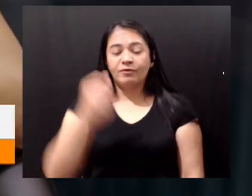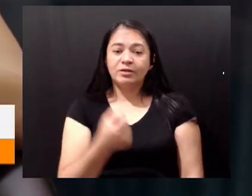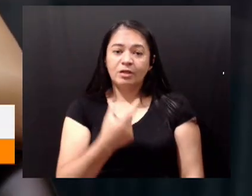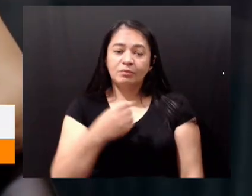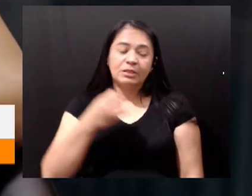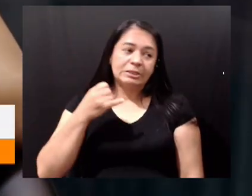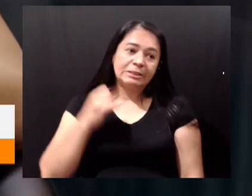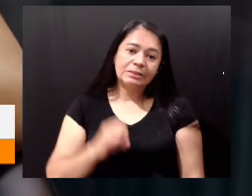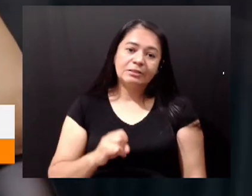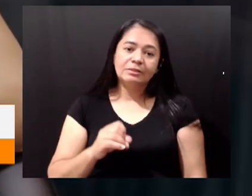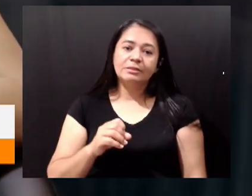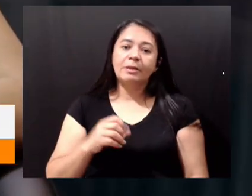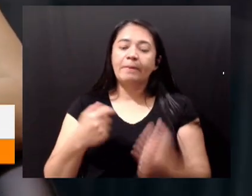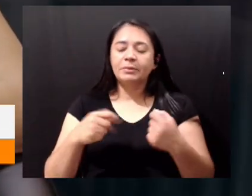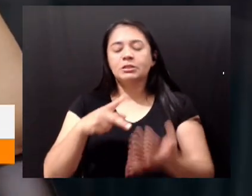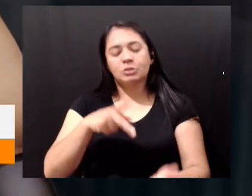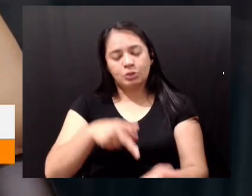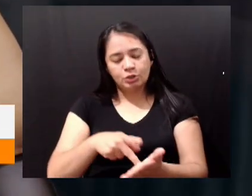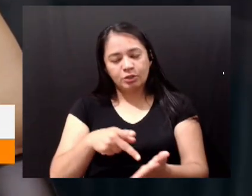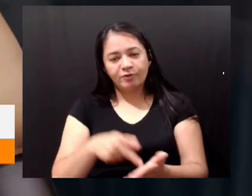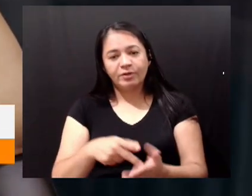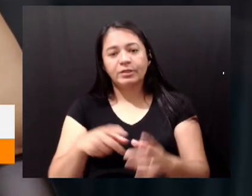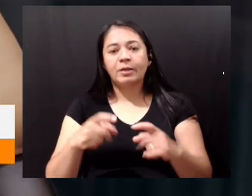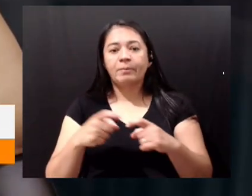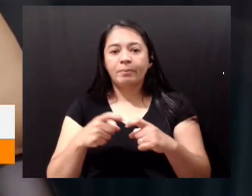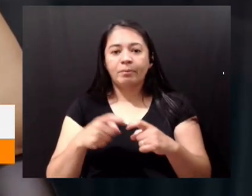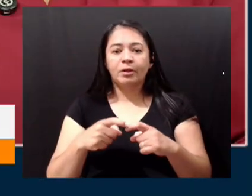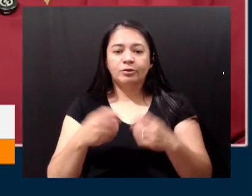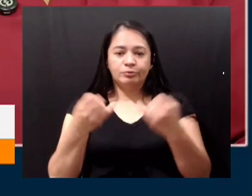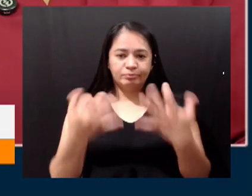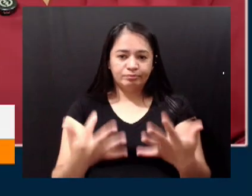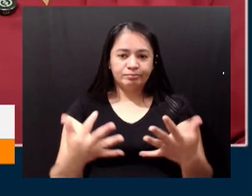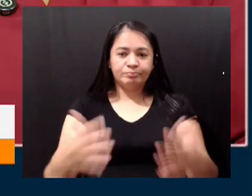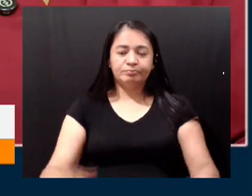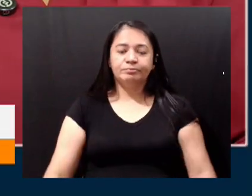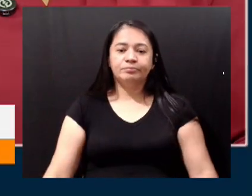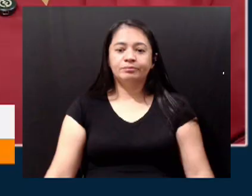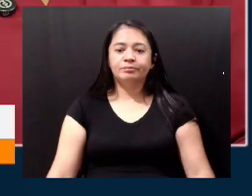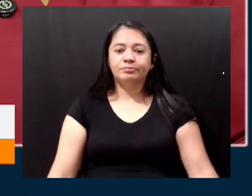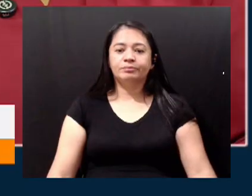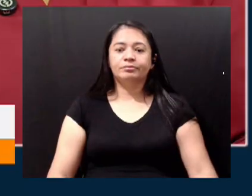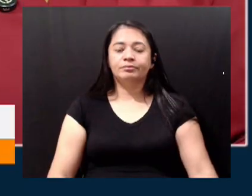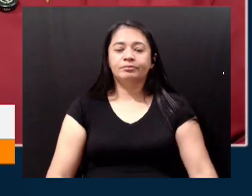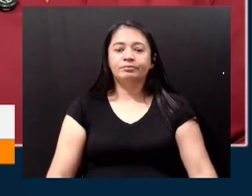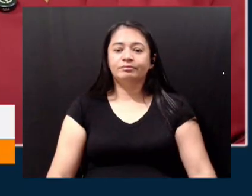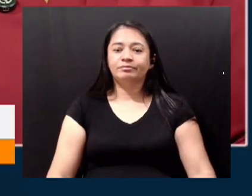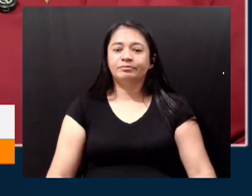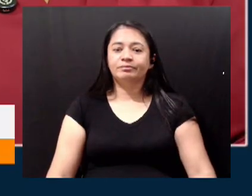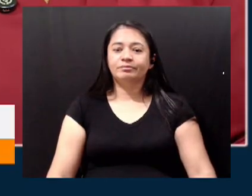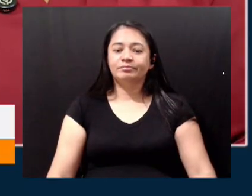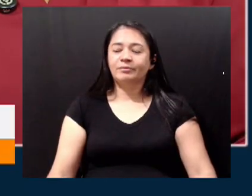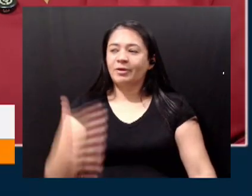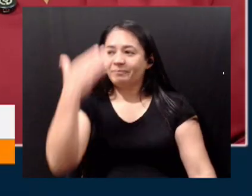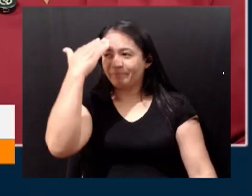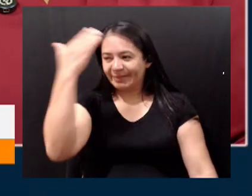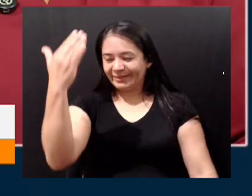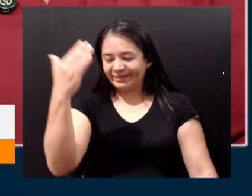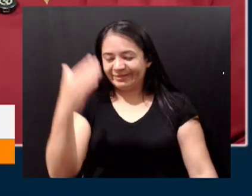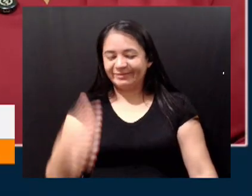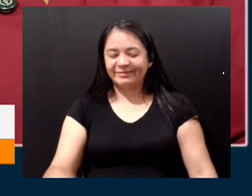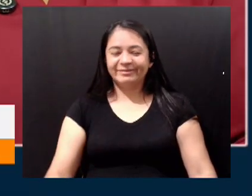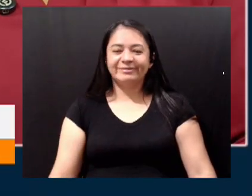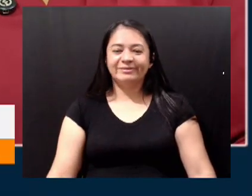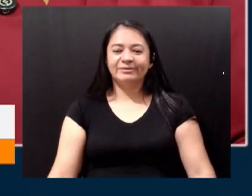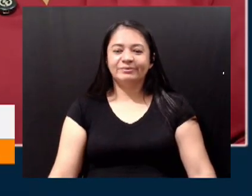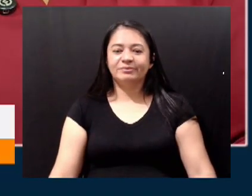aí indicada por um profissional ela for necessária. Muito bem, doutora. Obrigada por responder aí a nossa telespectadora. Vamos com mais